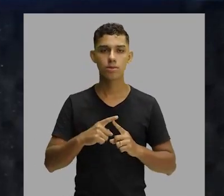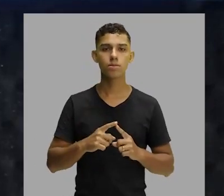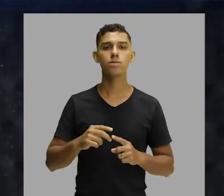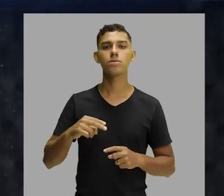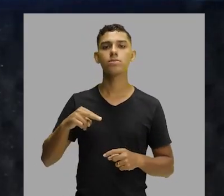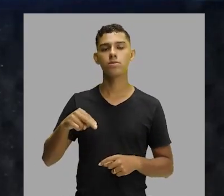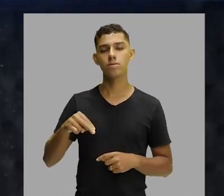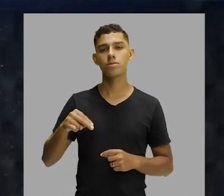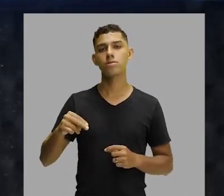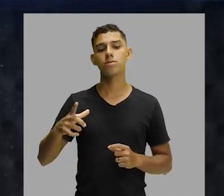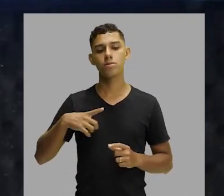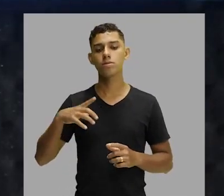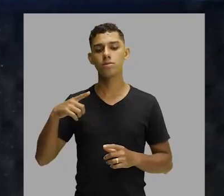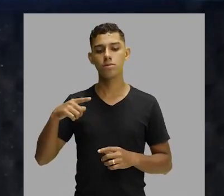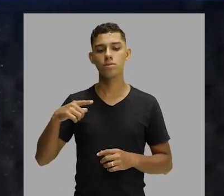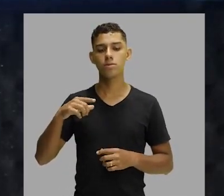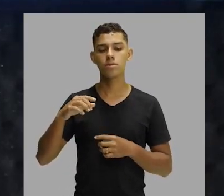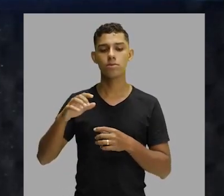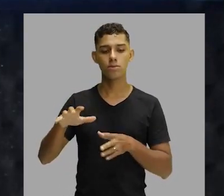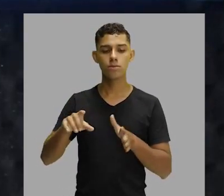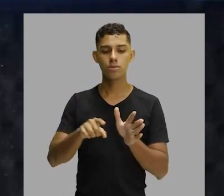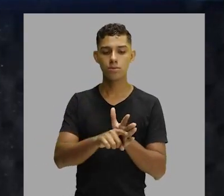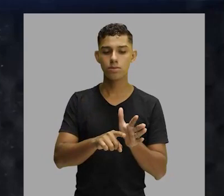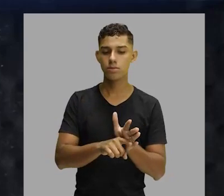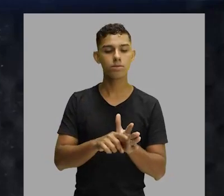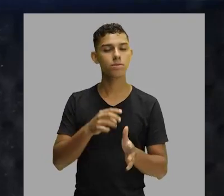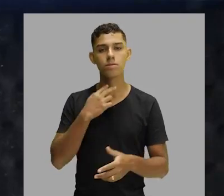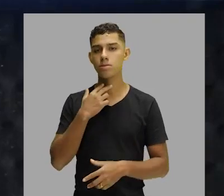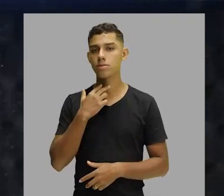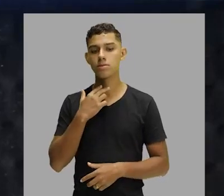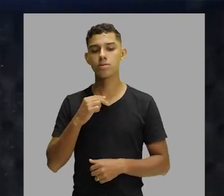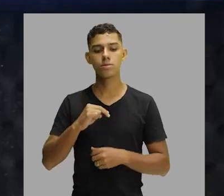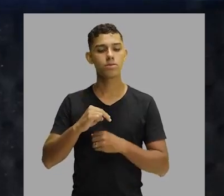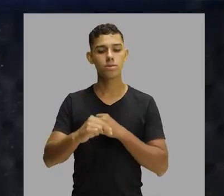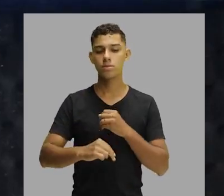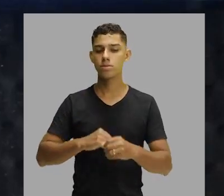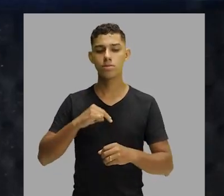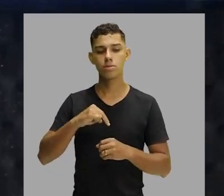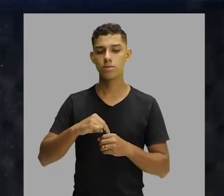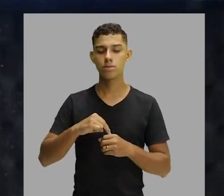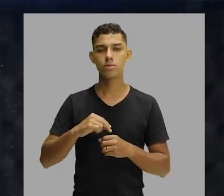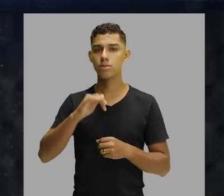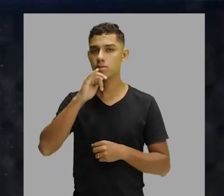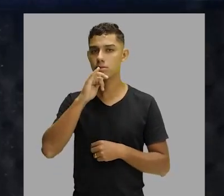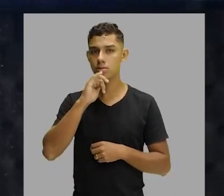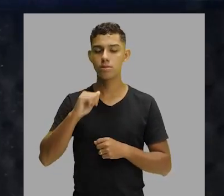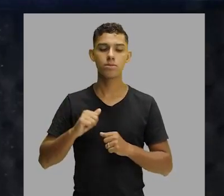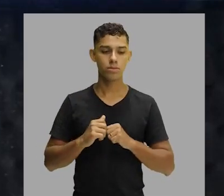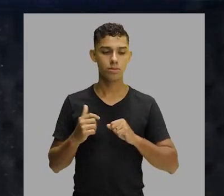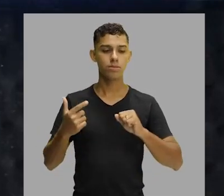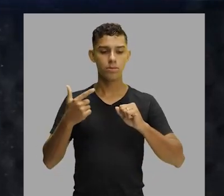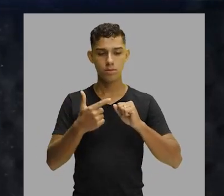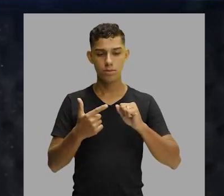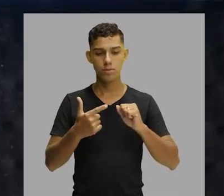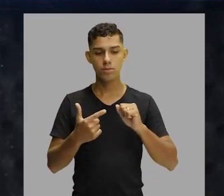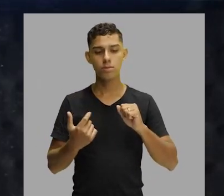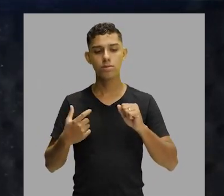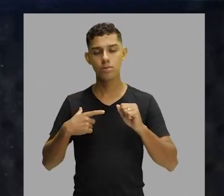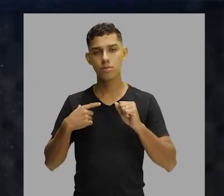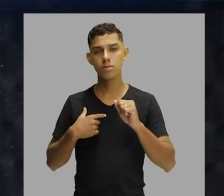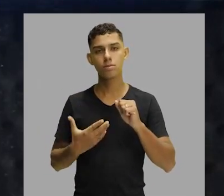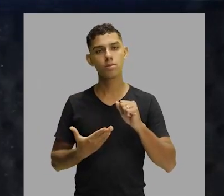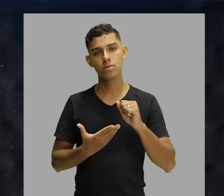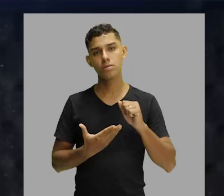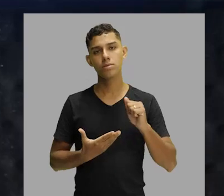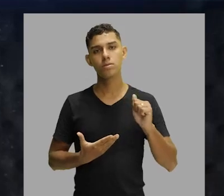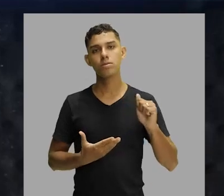carregado negativamente, tá certo? Ele não pode ser neutro, no caso da letra A, justamente porque tem sobra de